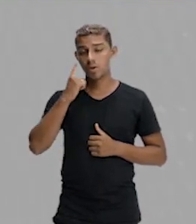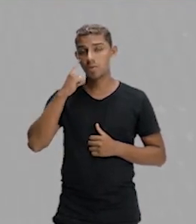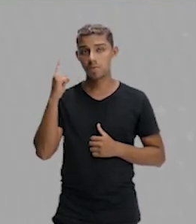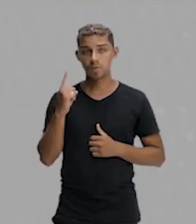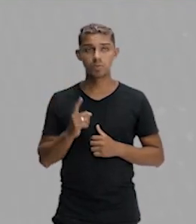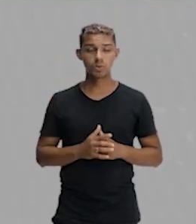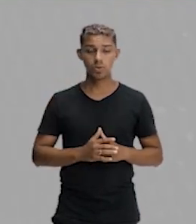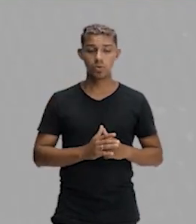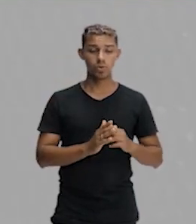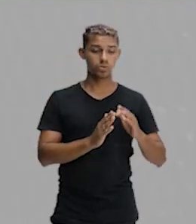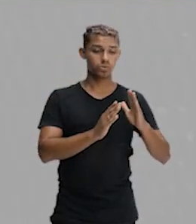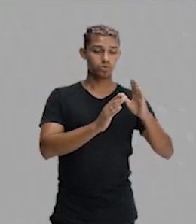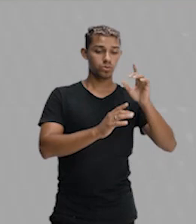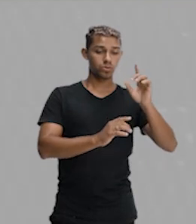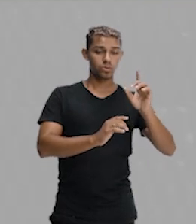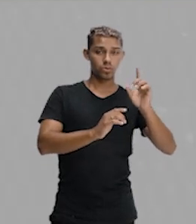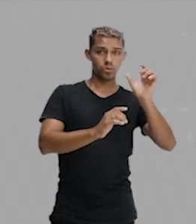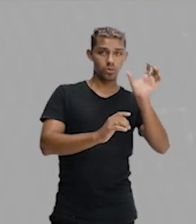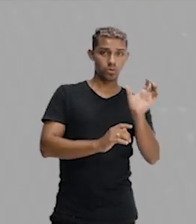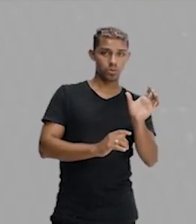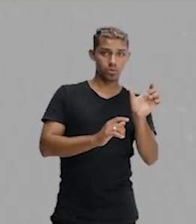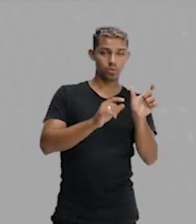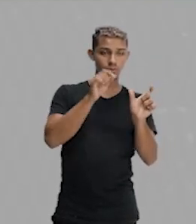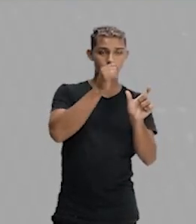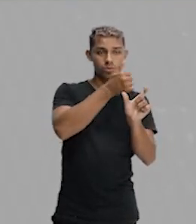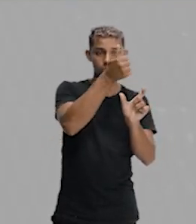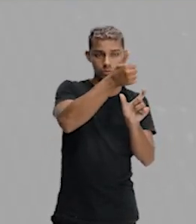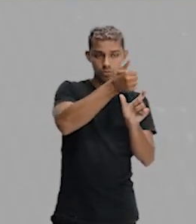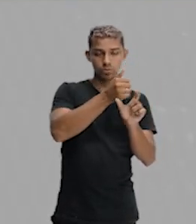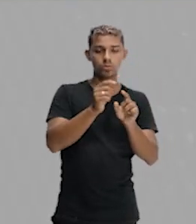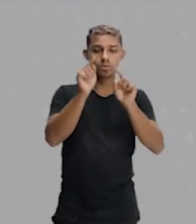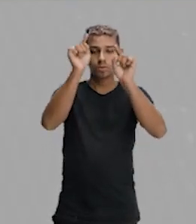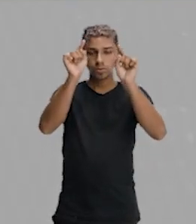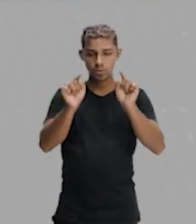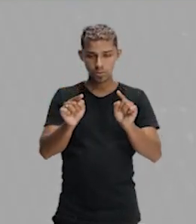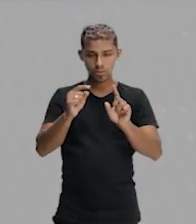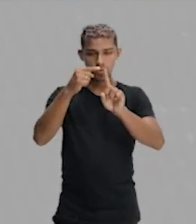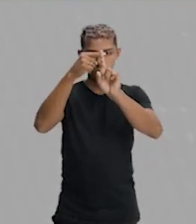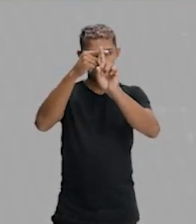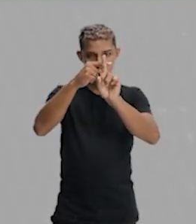e o ponto 3. Ok? Ponto 1, 2 e 3.